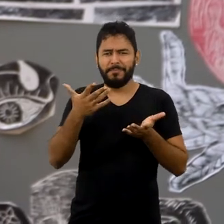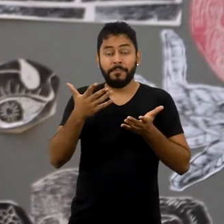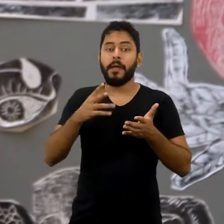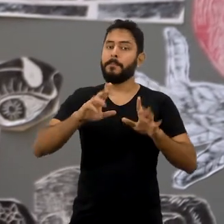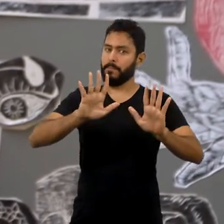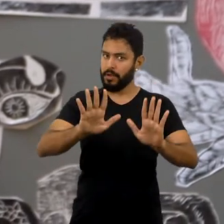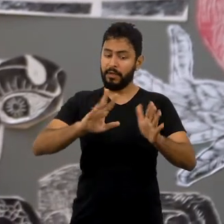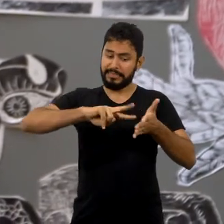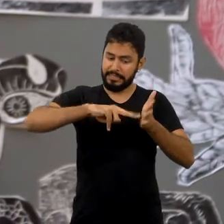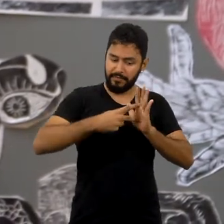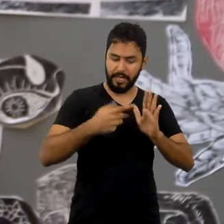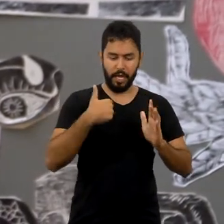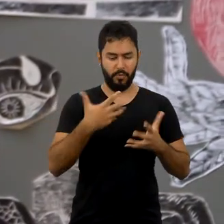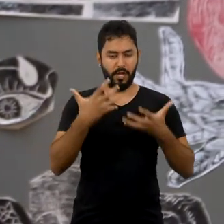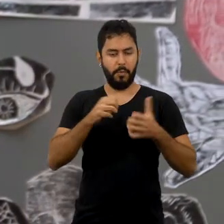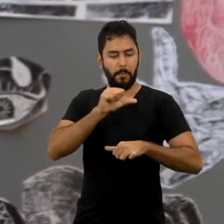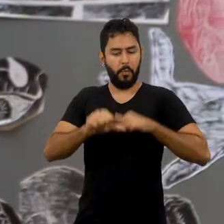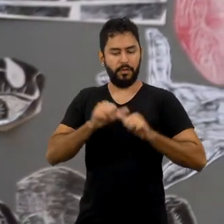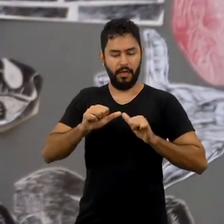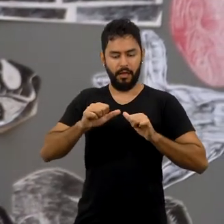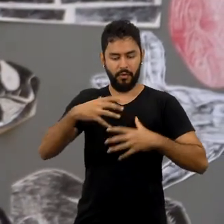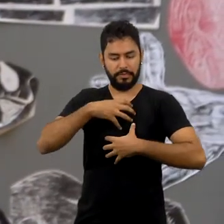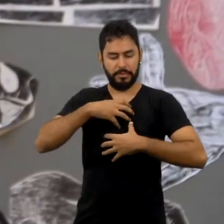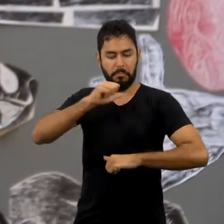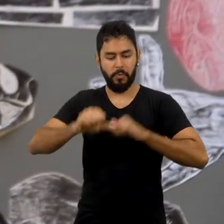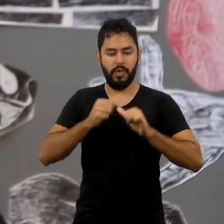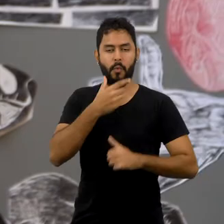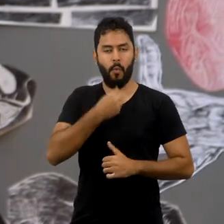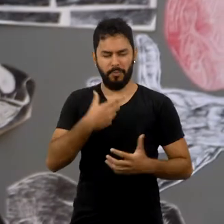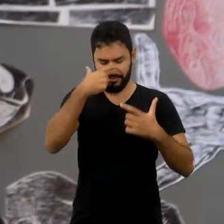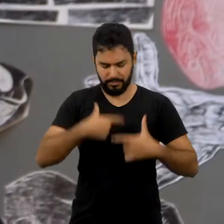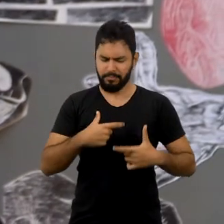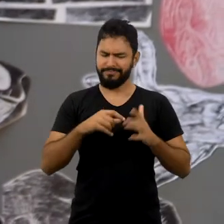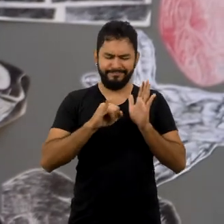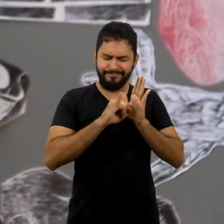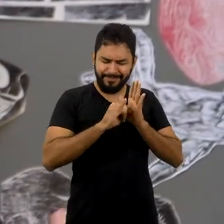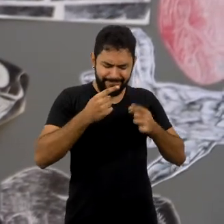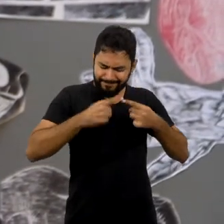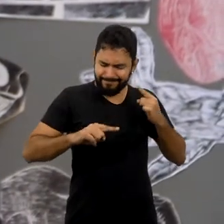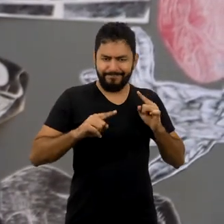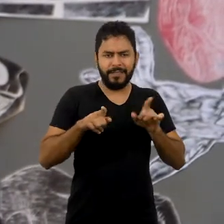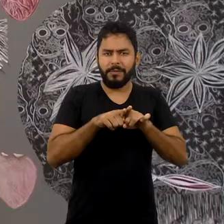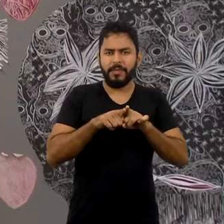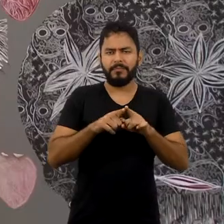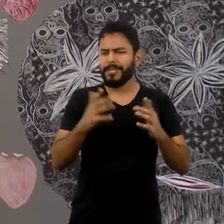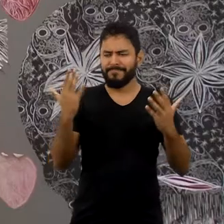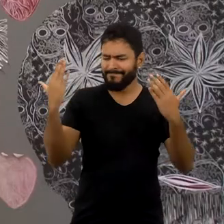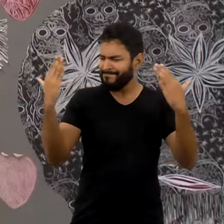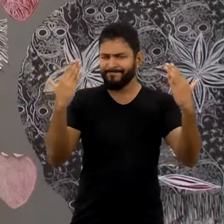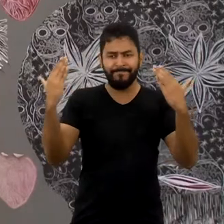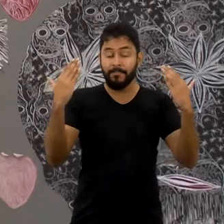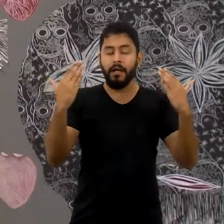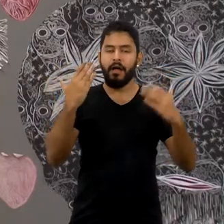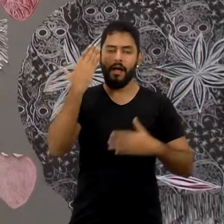gênero mulher, eu não estou dizendo que eu quero ser um homem, porque eu também não me identifico com o gênero homem, né? Então, o que é que eu seria? E eu